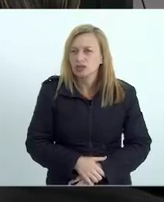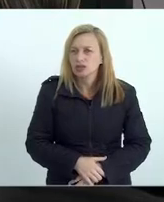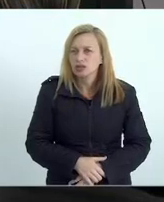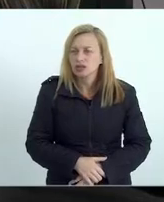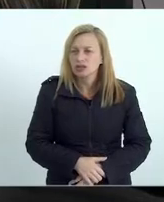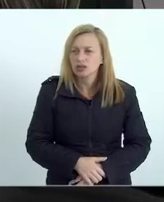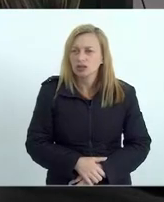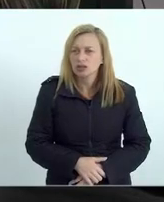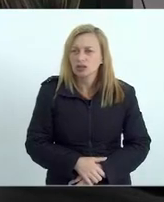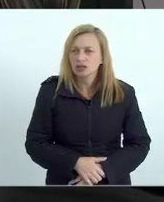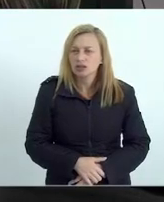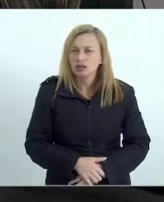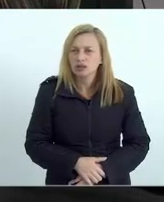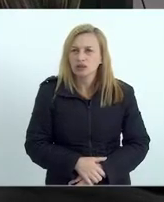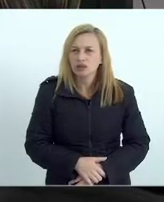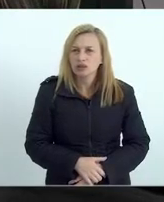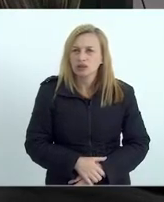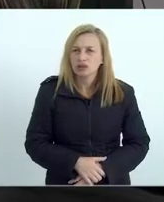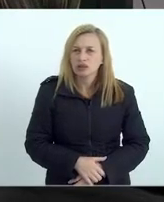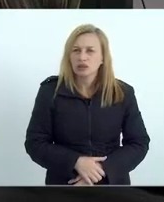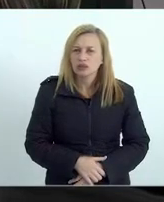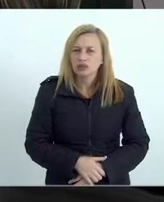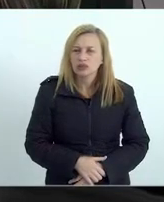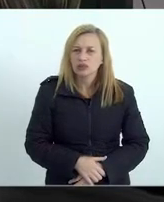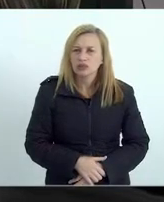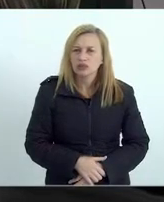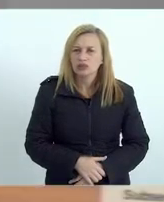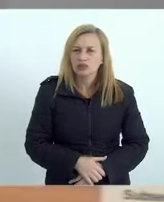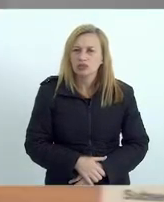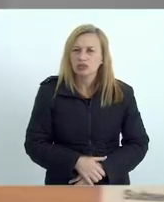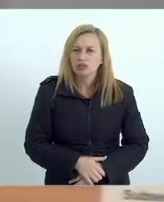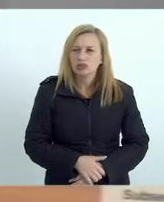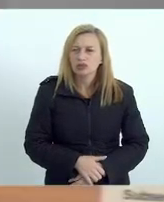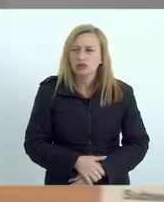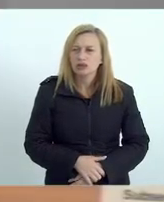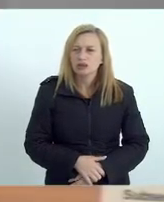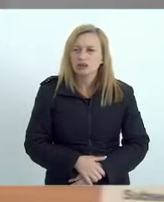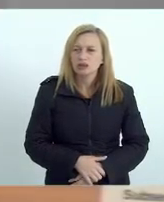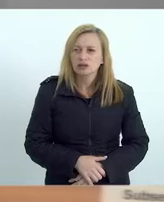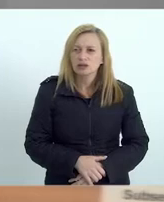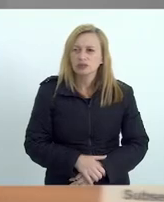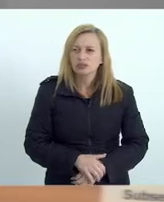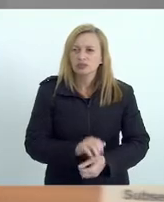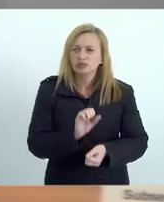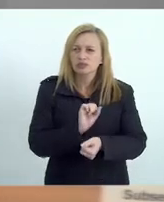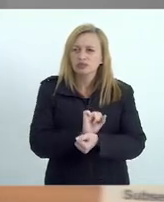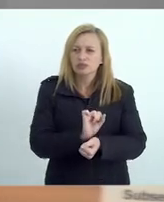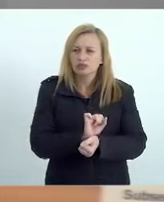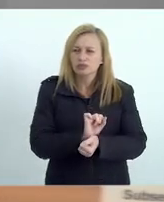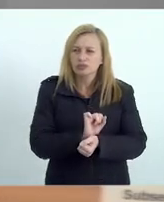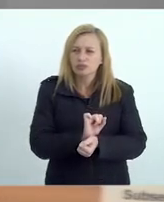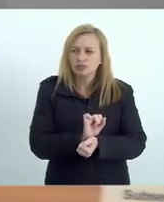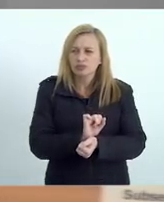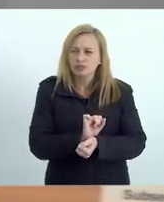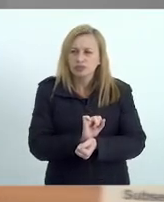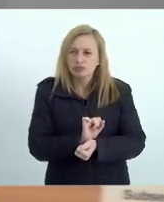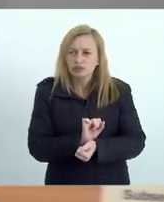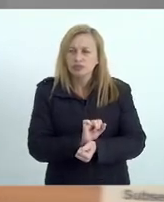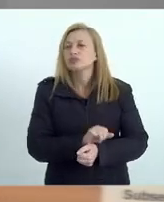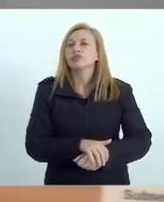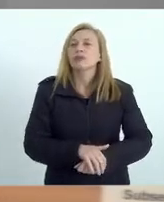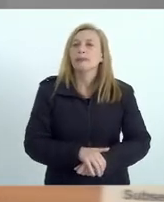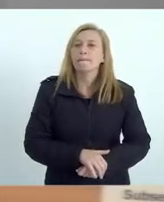E aí eu não entendi o é perfeito